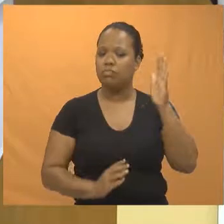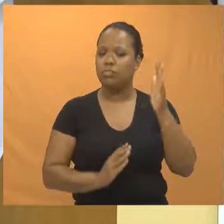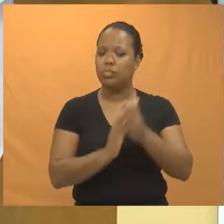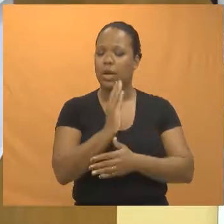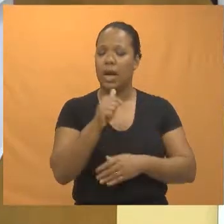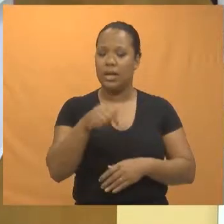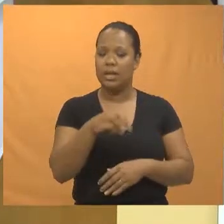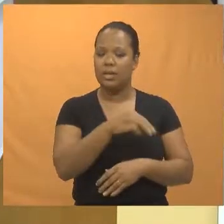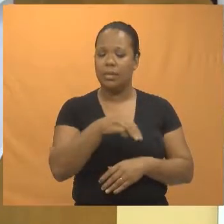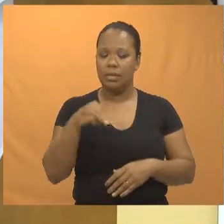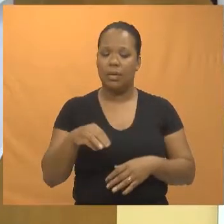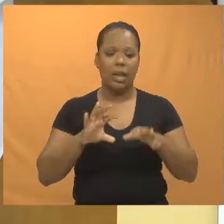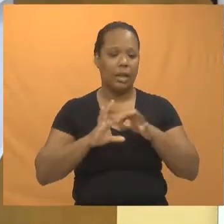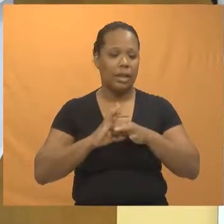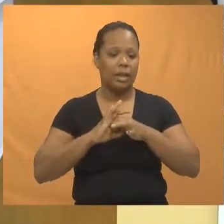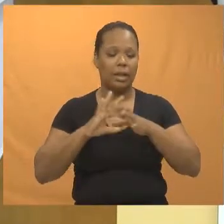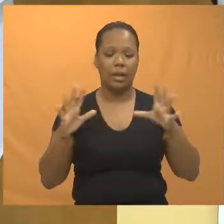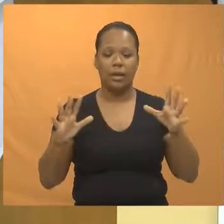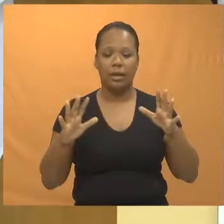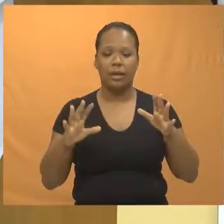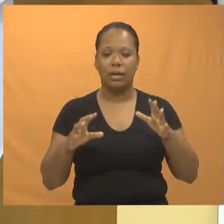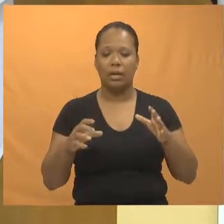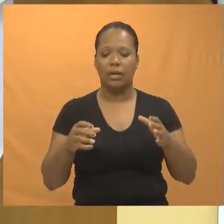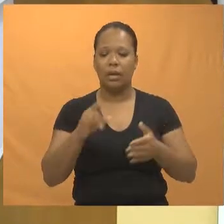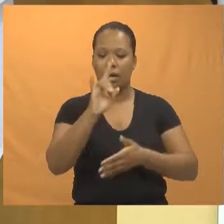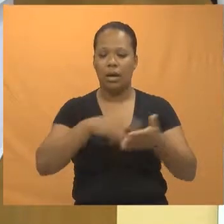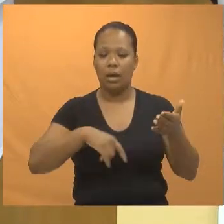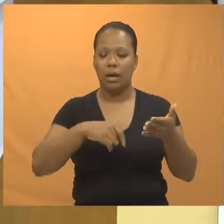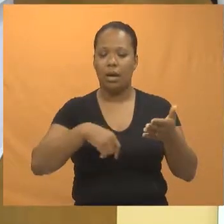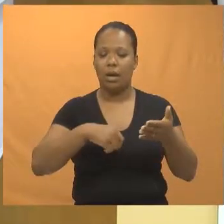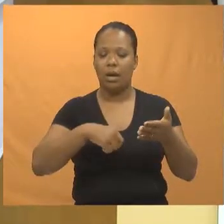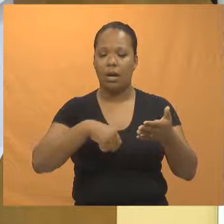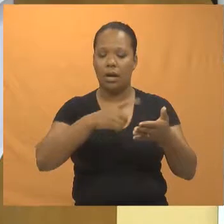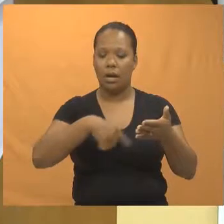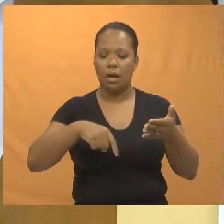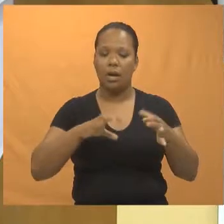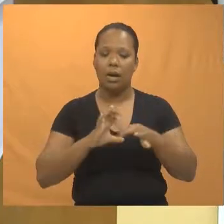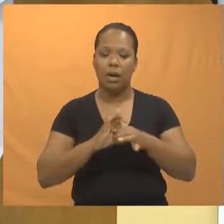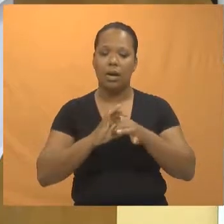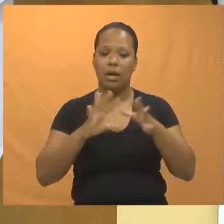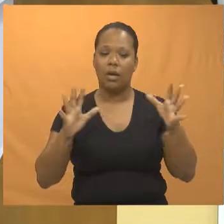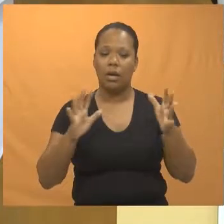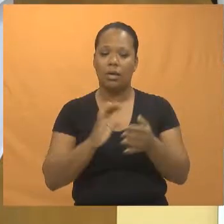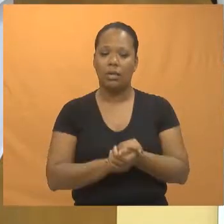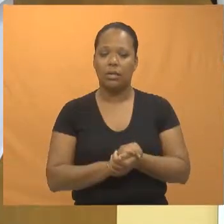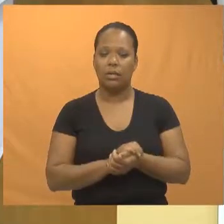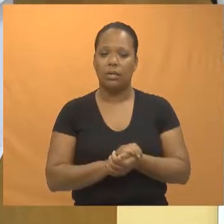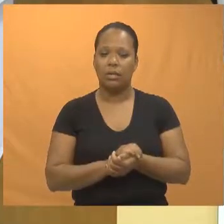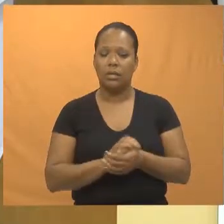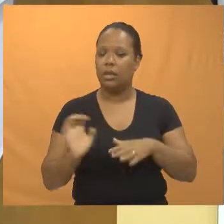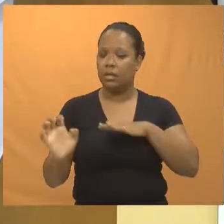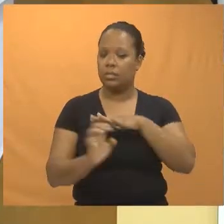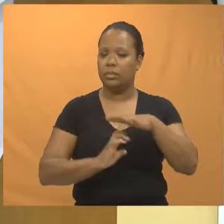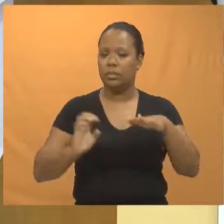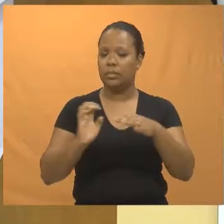o nosso município estará autorizado a fazer licenciamento apenas dos empreendimentos de baixo